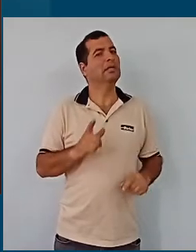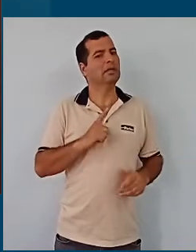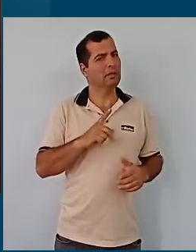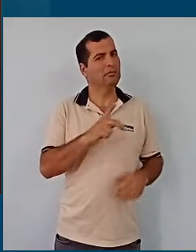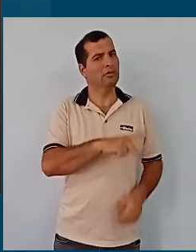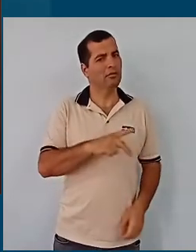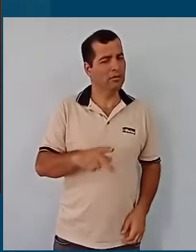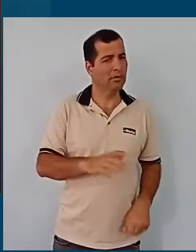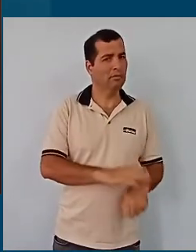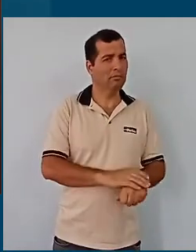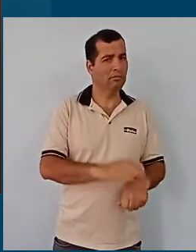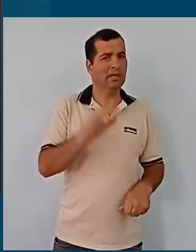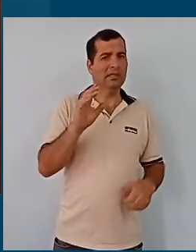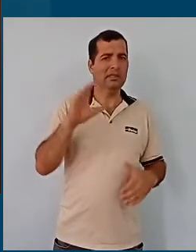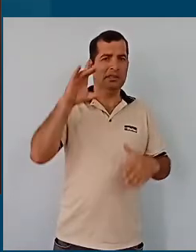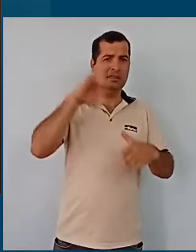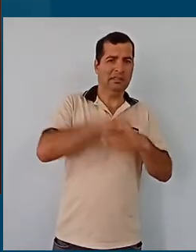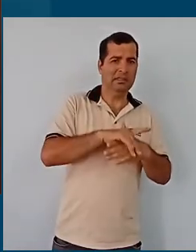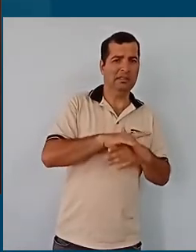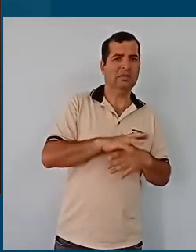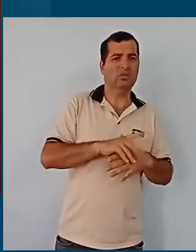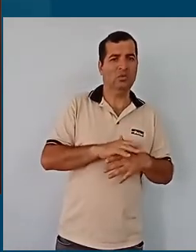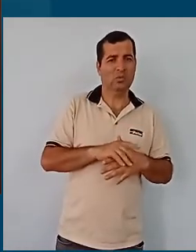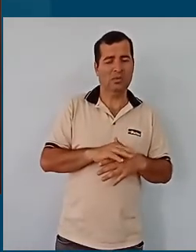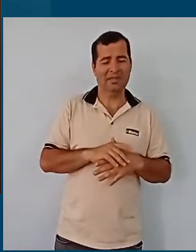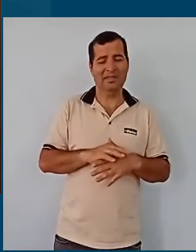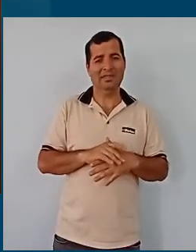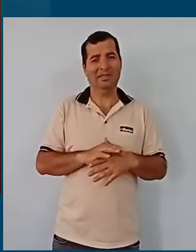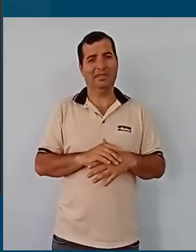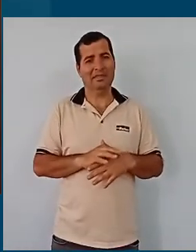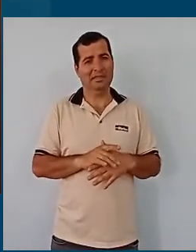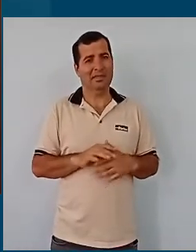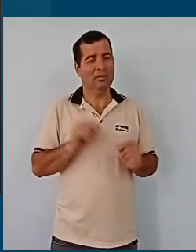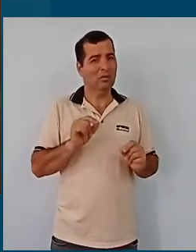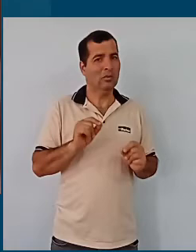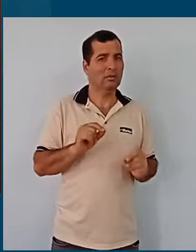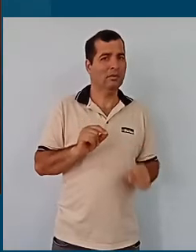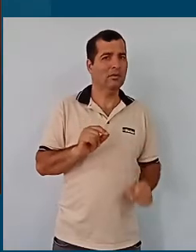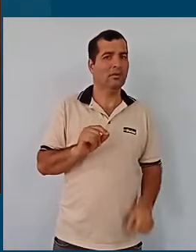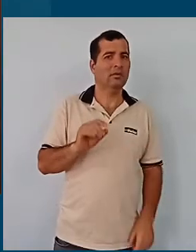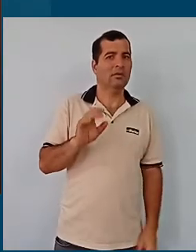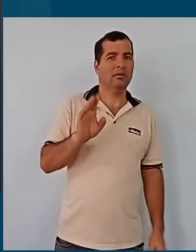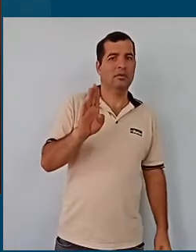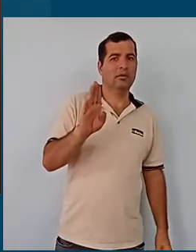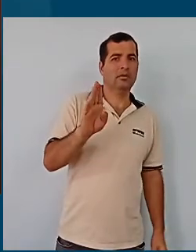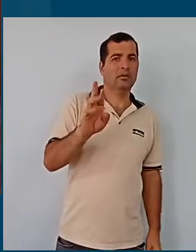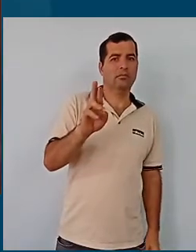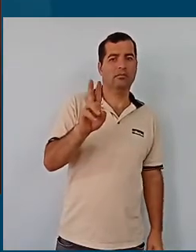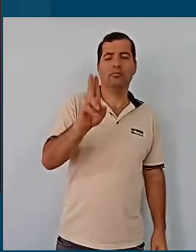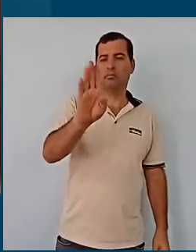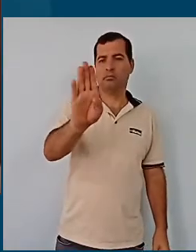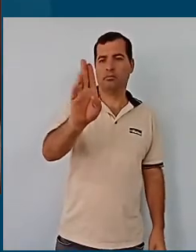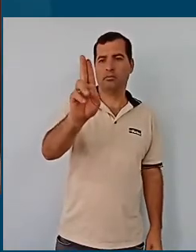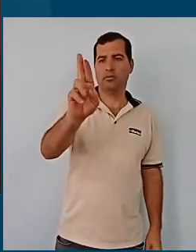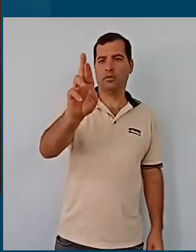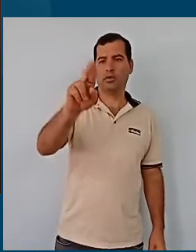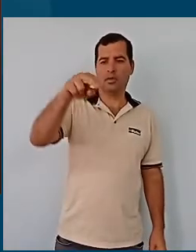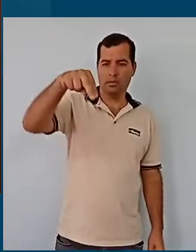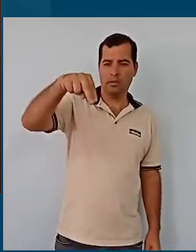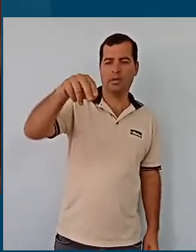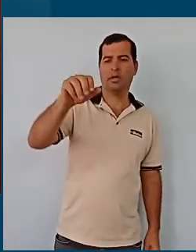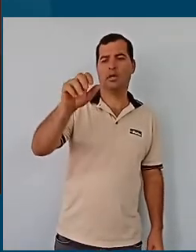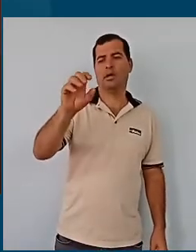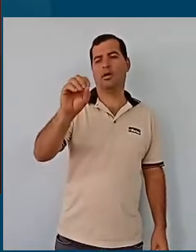doenças na profissão, né? Tem uma profissão que tem um nome absurdo que se chama burnout. O que é burnout, esse